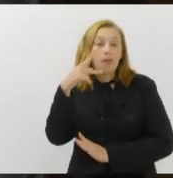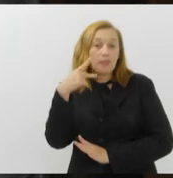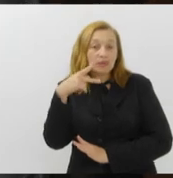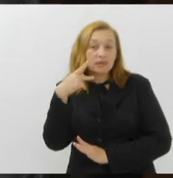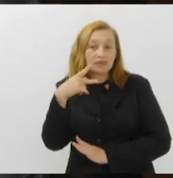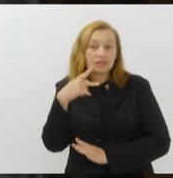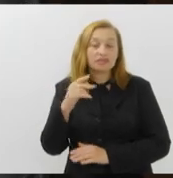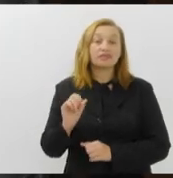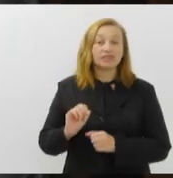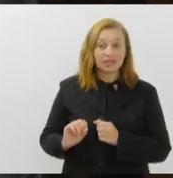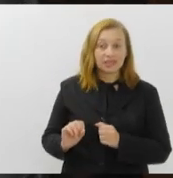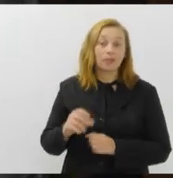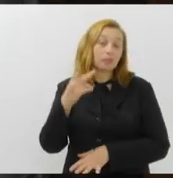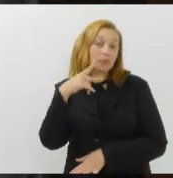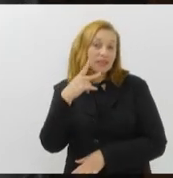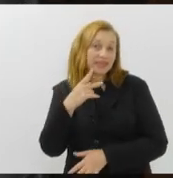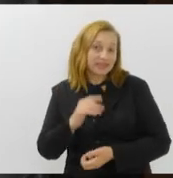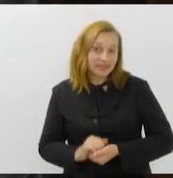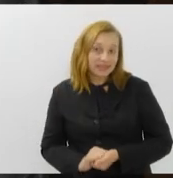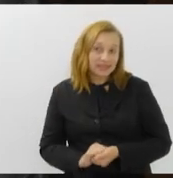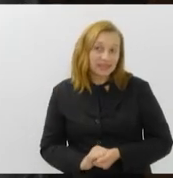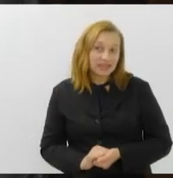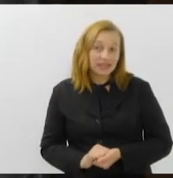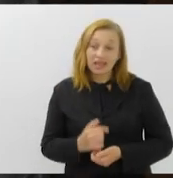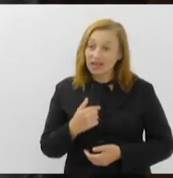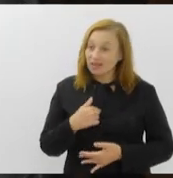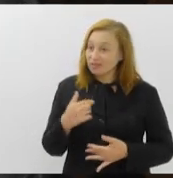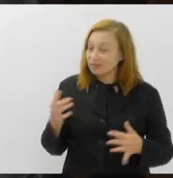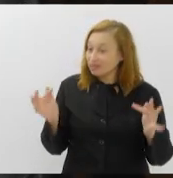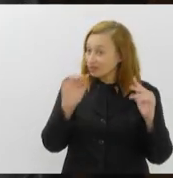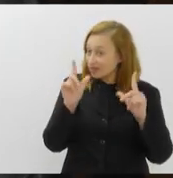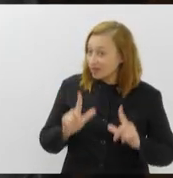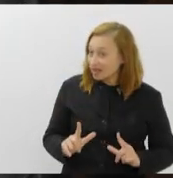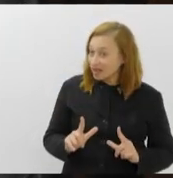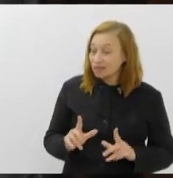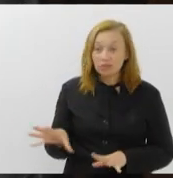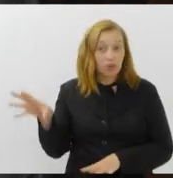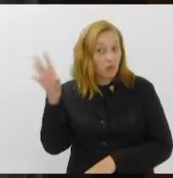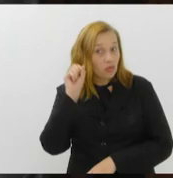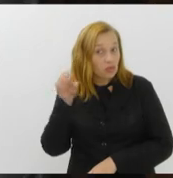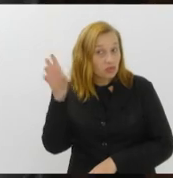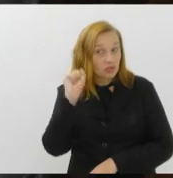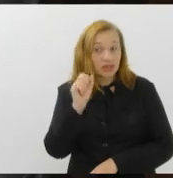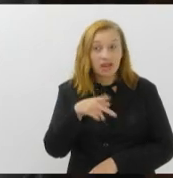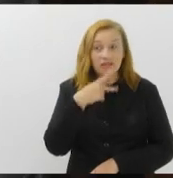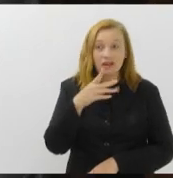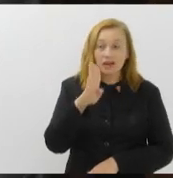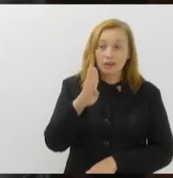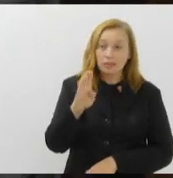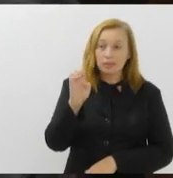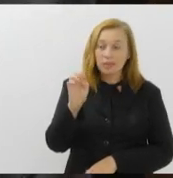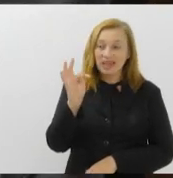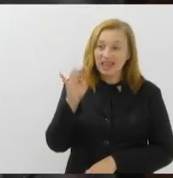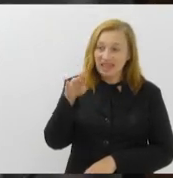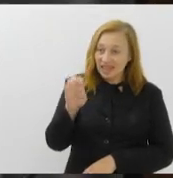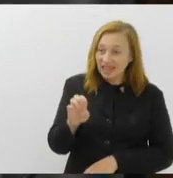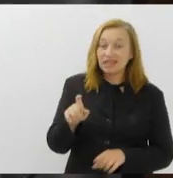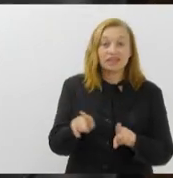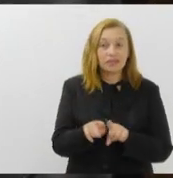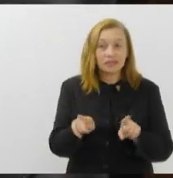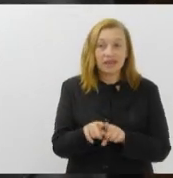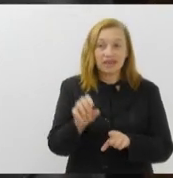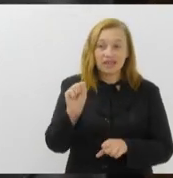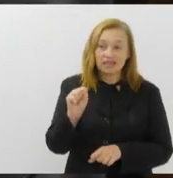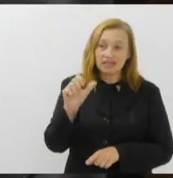fazer política. E fui muito contemplada aqui por ouvir a fala da Bernadette, da Salete e da